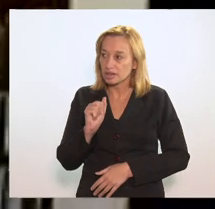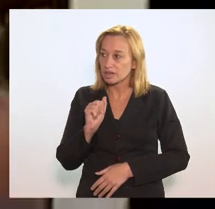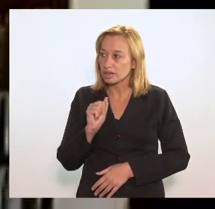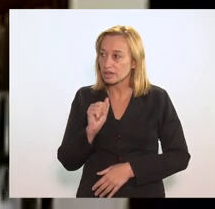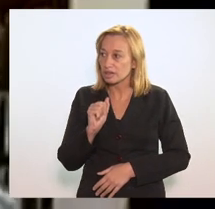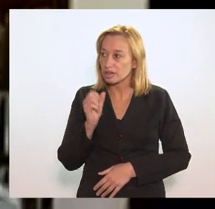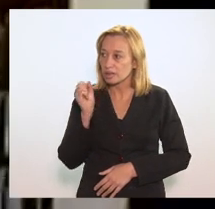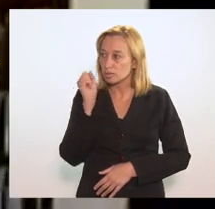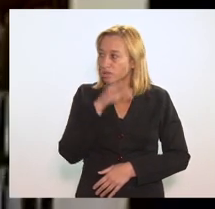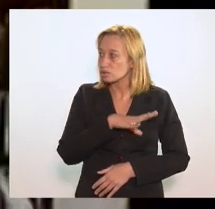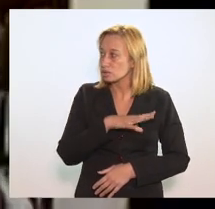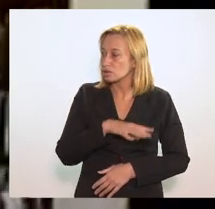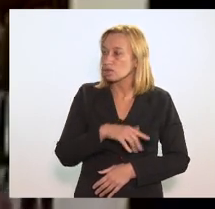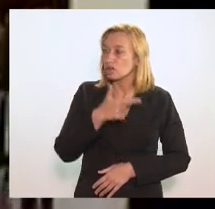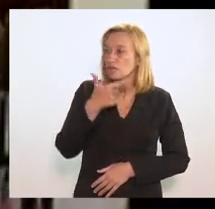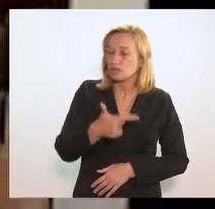de